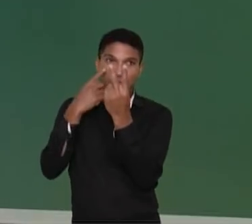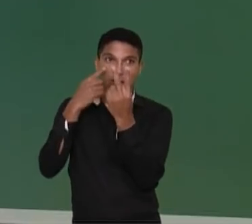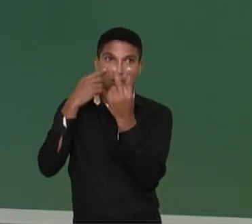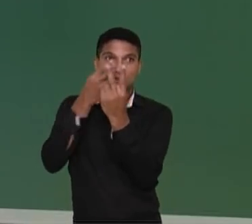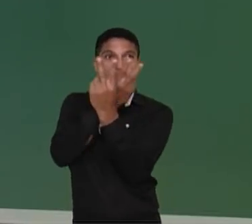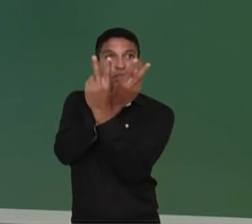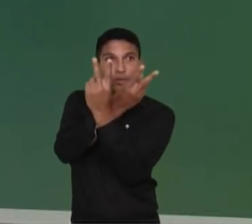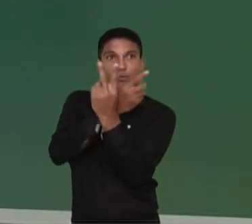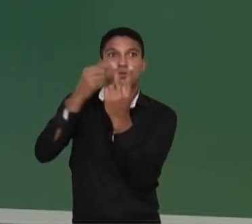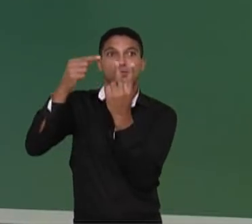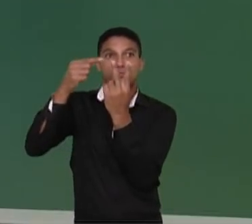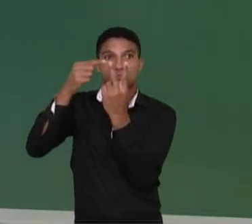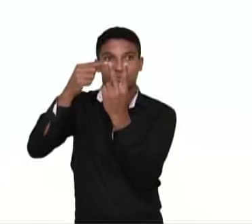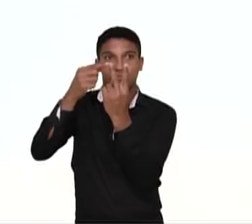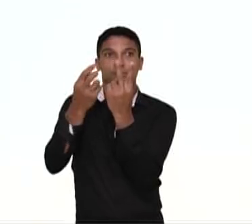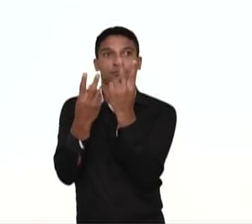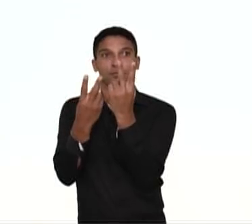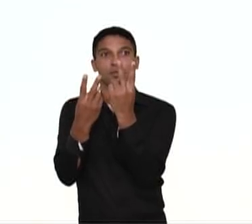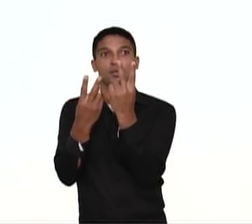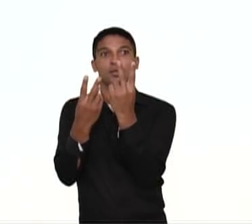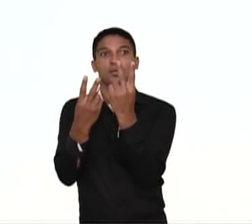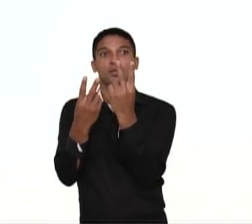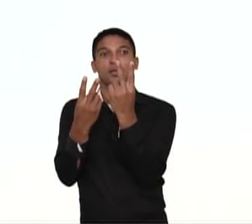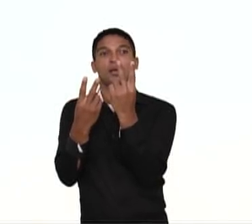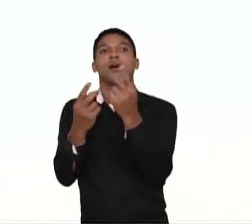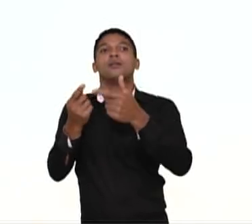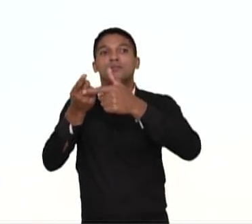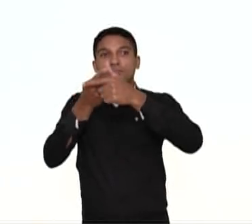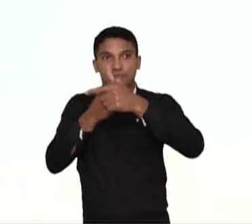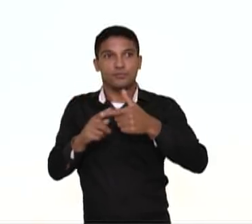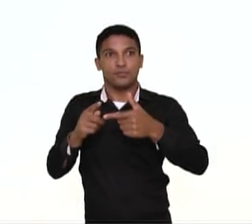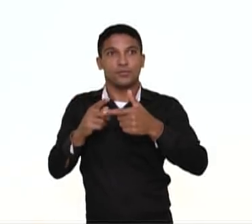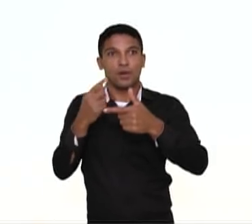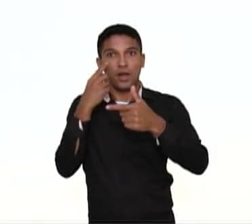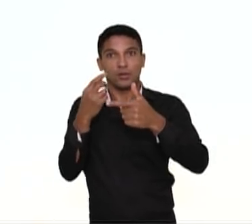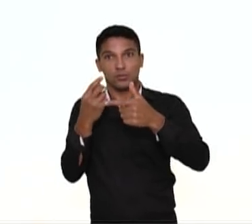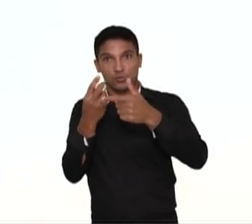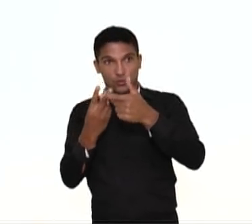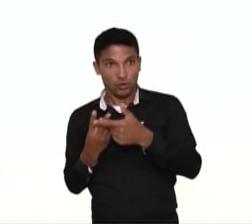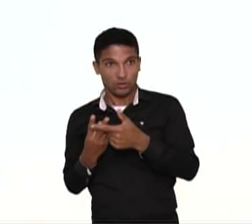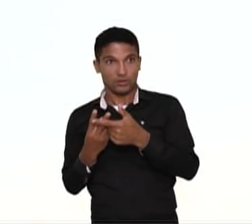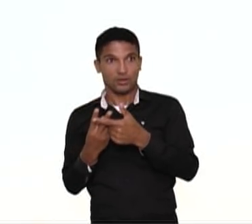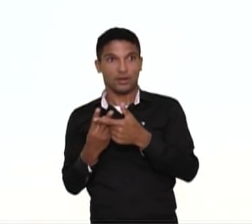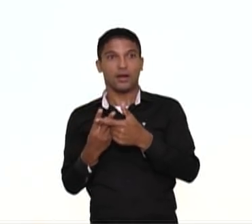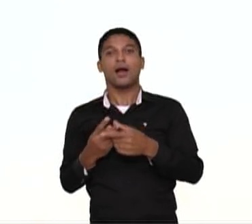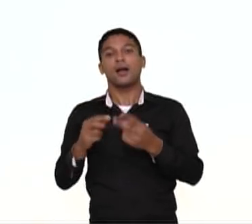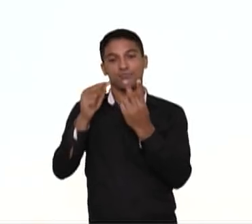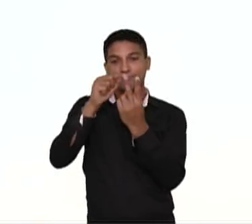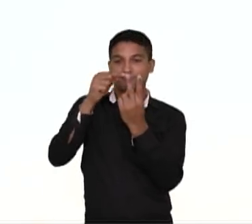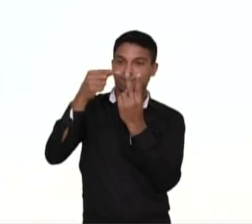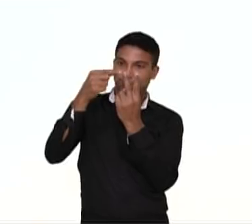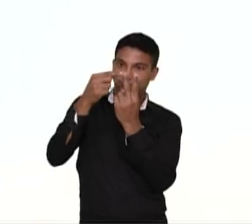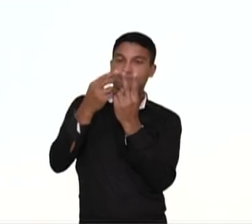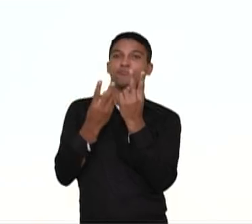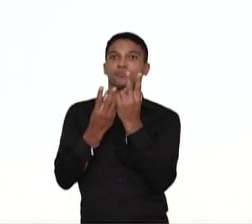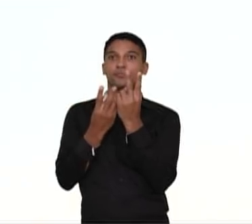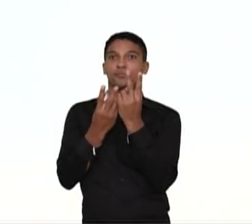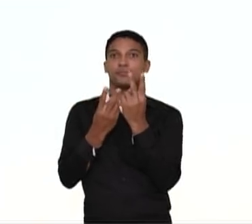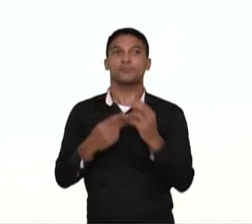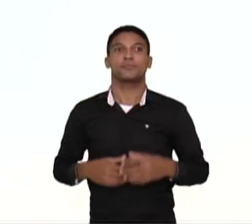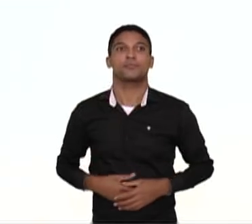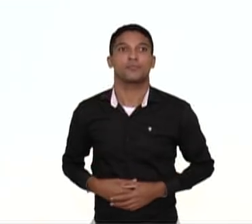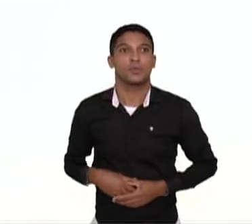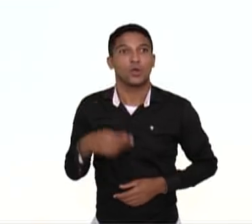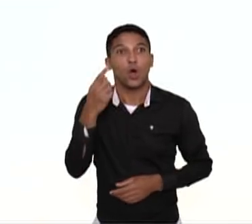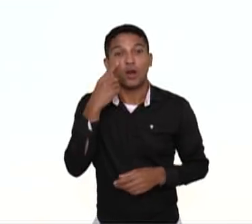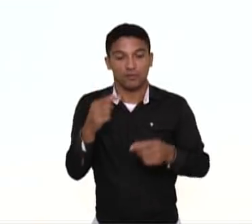Agora eu vou para x1 e x2. x1 vai ser igual a menos 1 mais raiz de 2 e x2 vai ser igual a menos 1